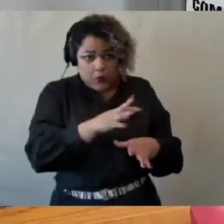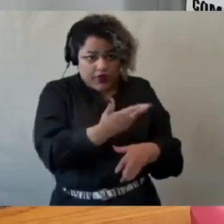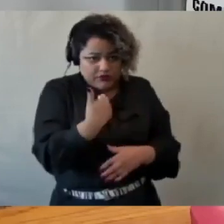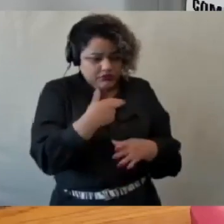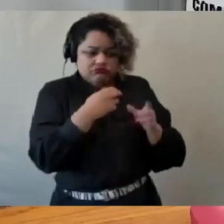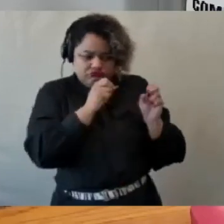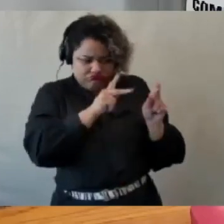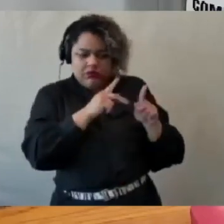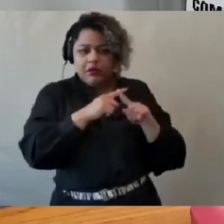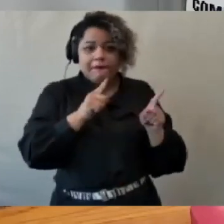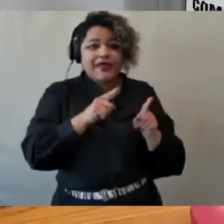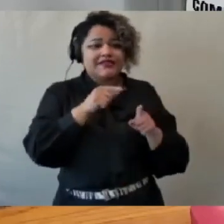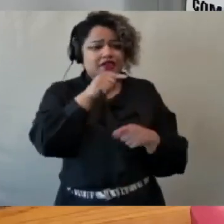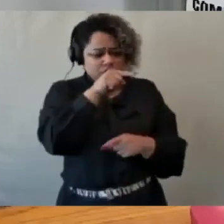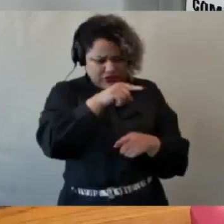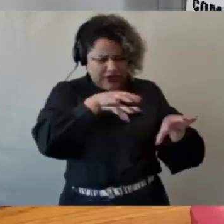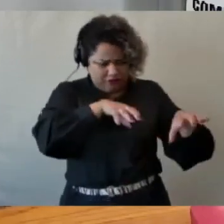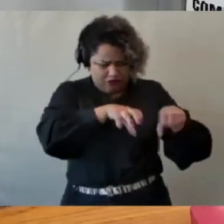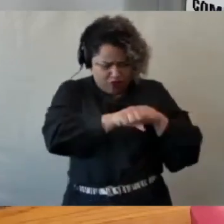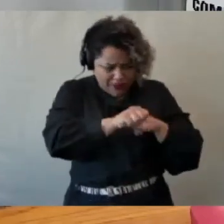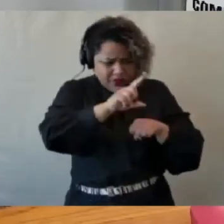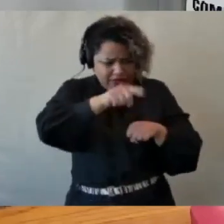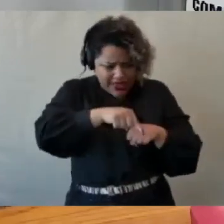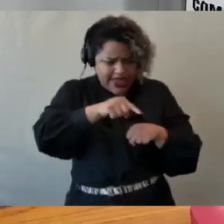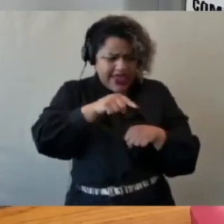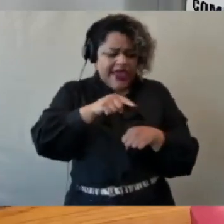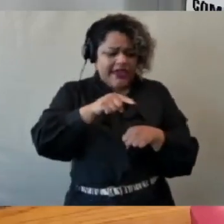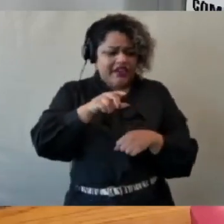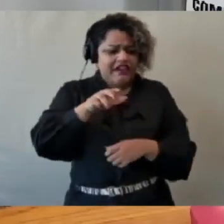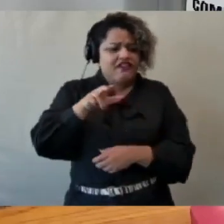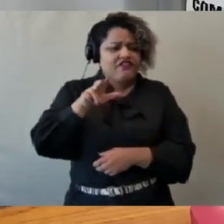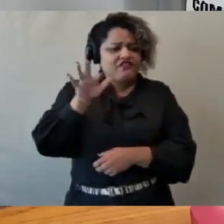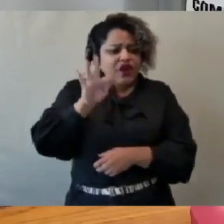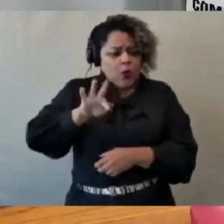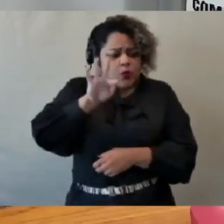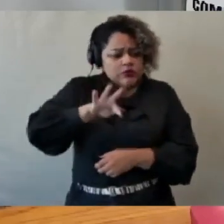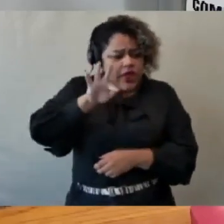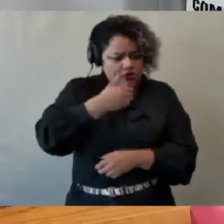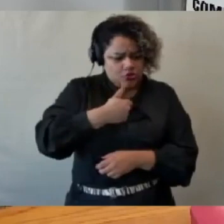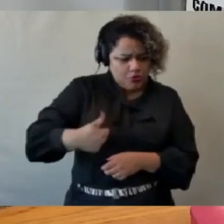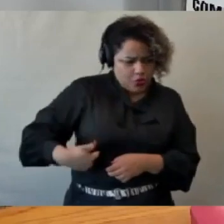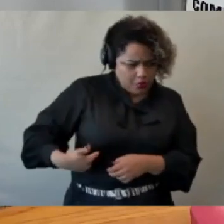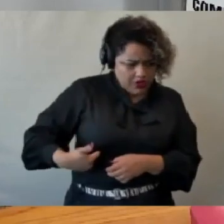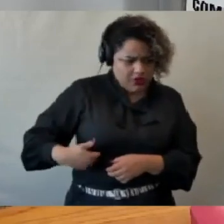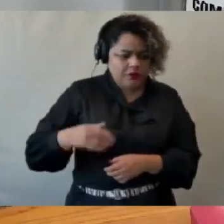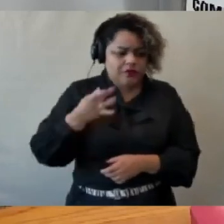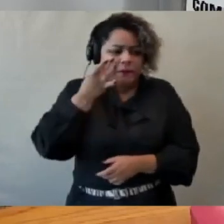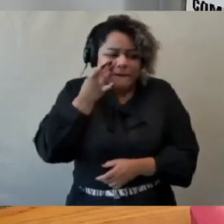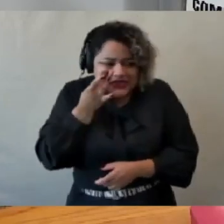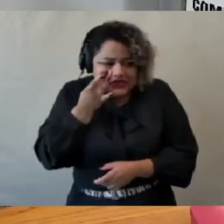faculdade pública, ensino presencial, ou se você foi formada através de um